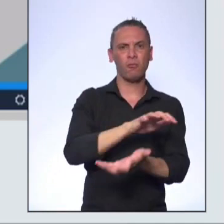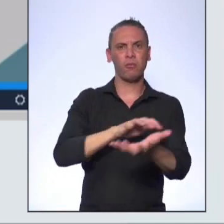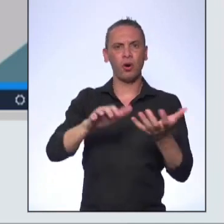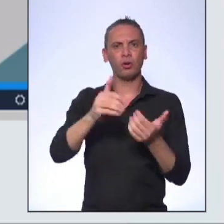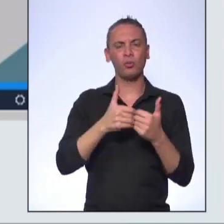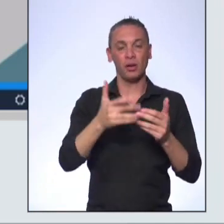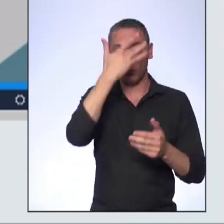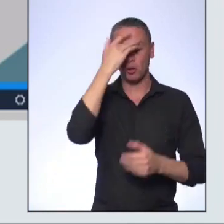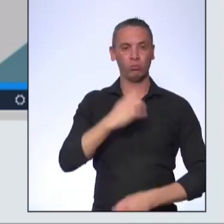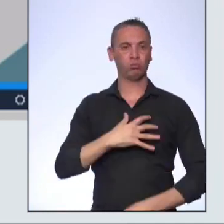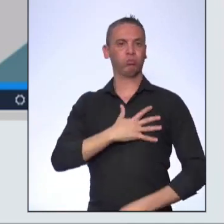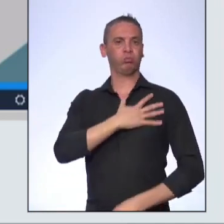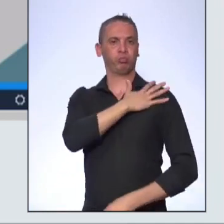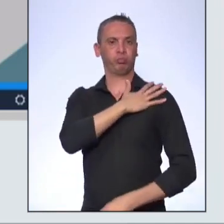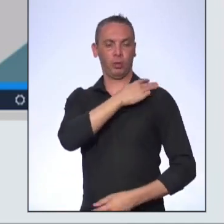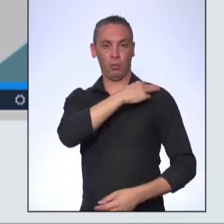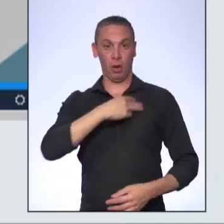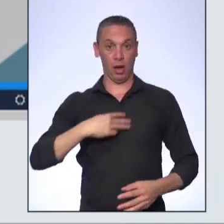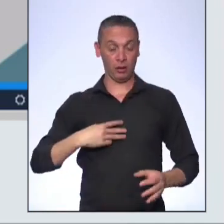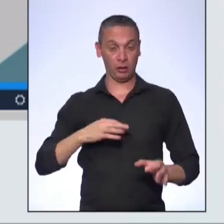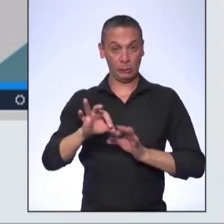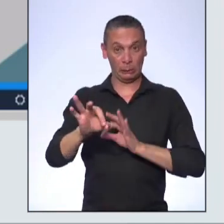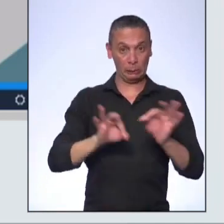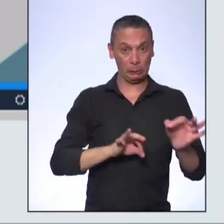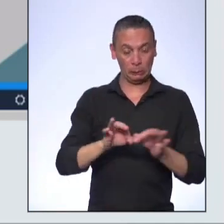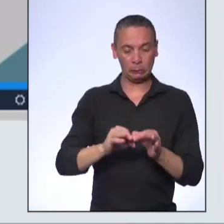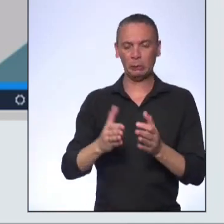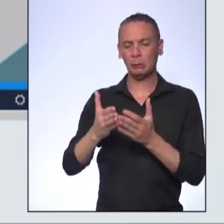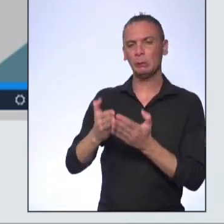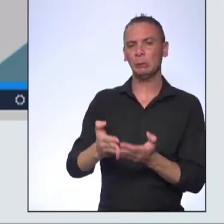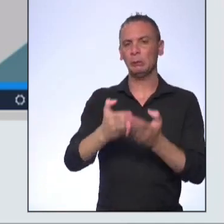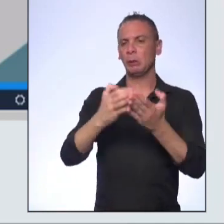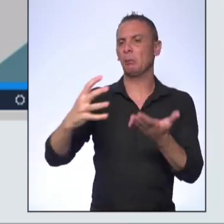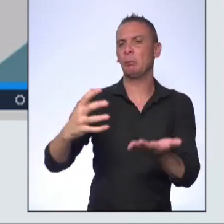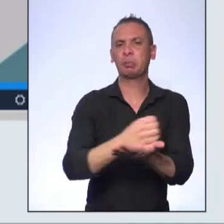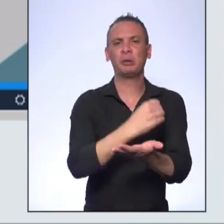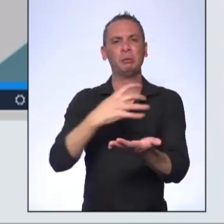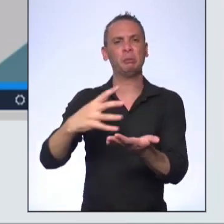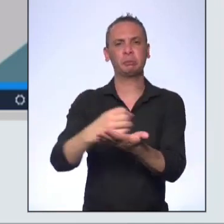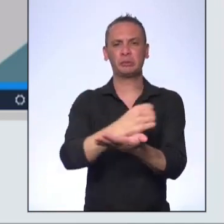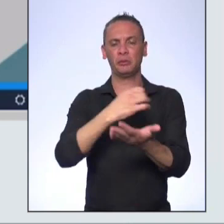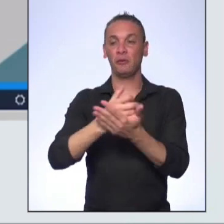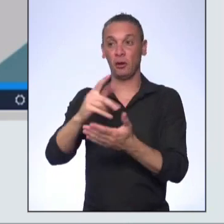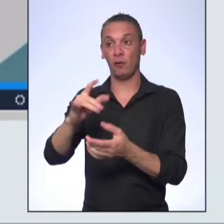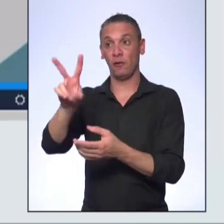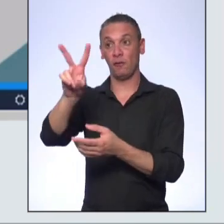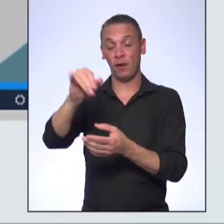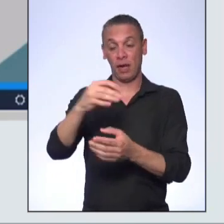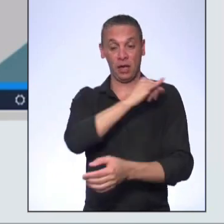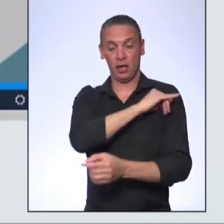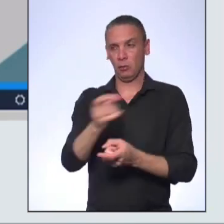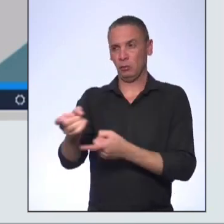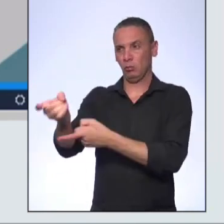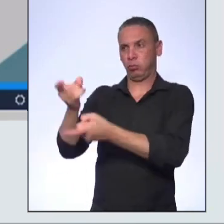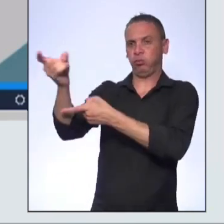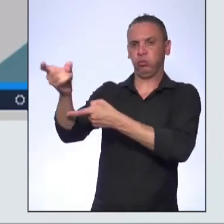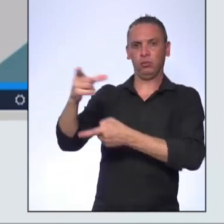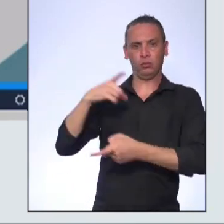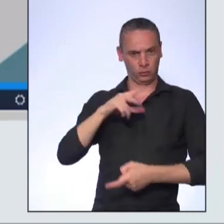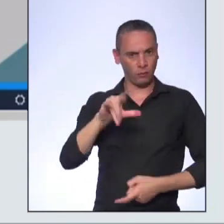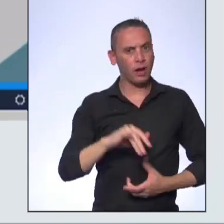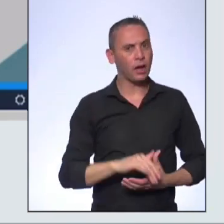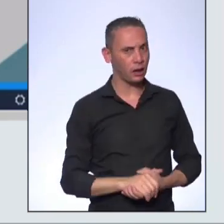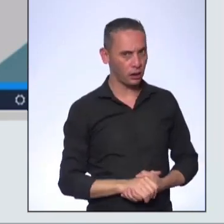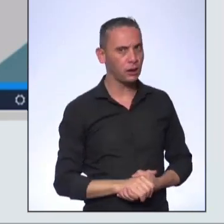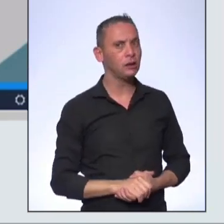foram mortos. Os marinheiros tomaram alguns navios de guerra e ameaçaram bombardear o Rio de Janeiro. As suas